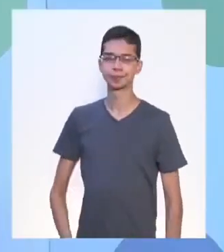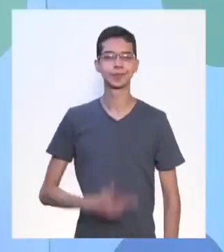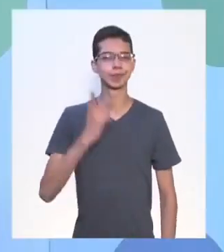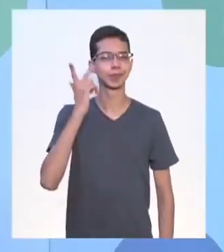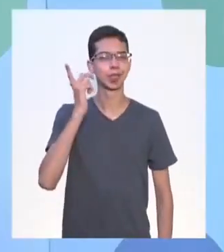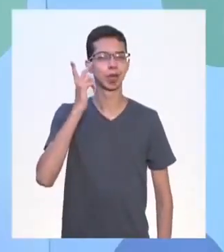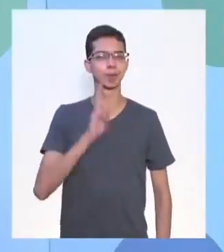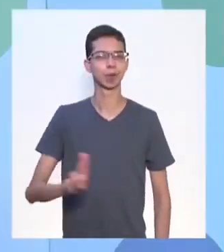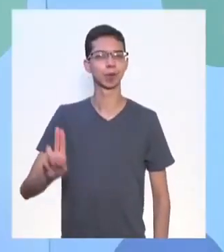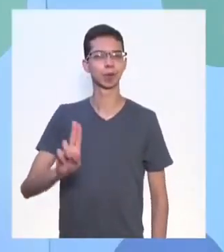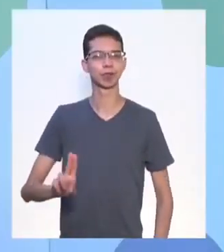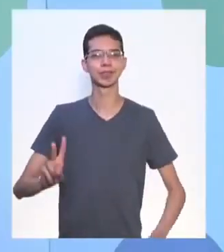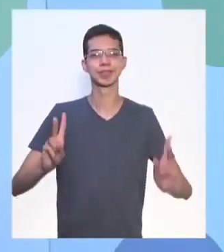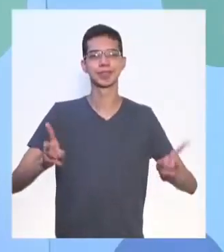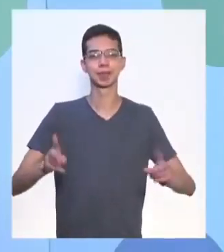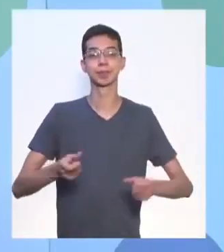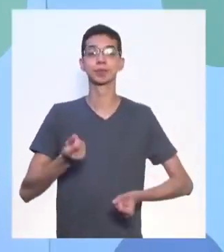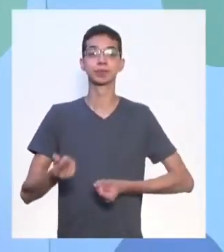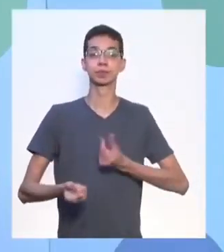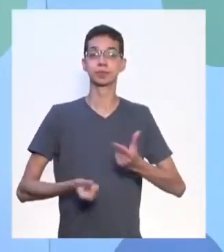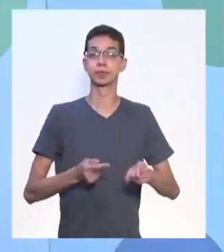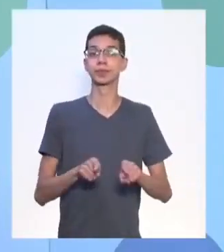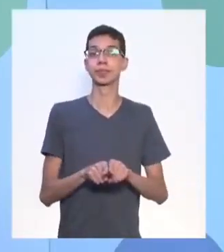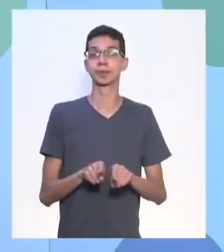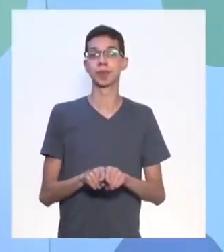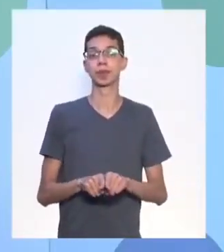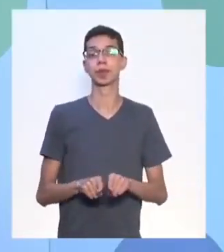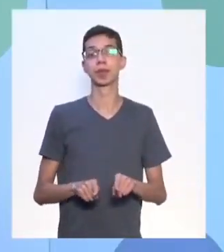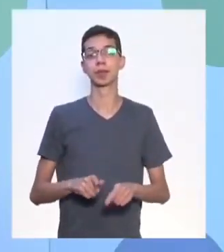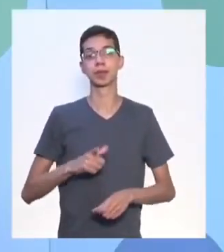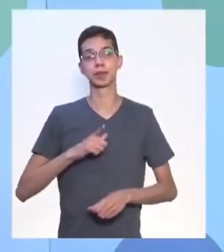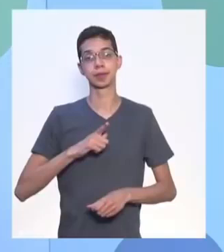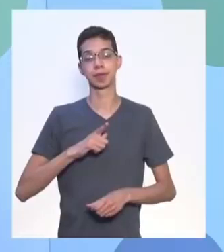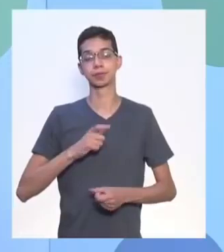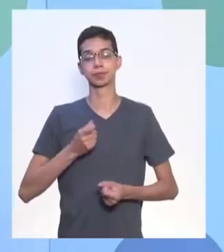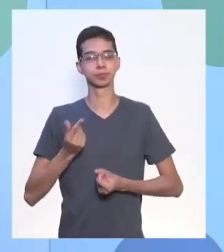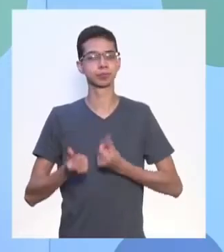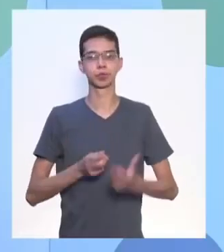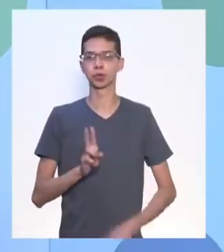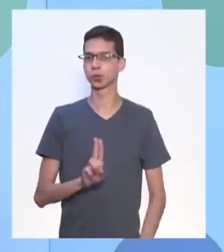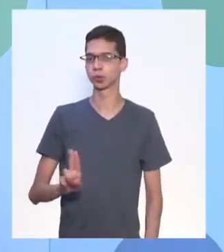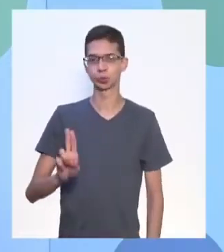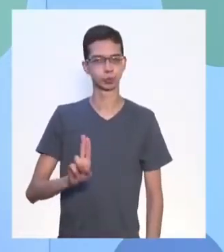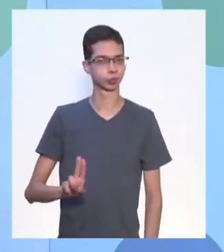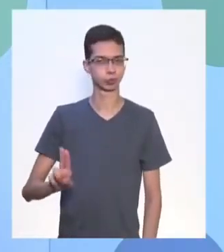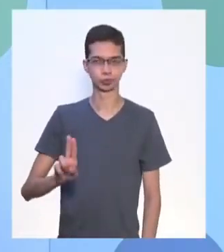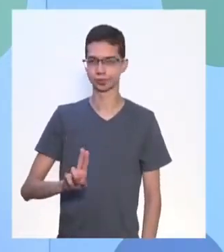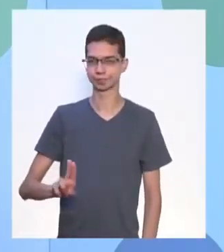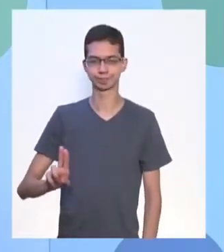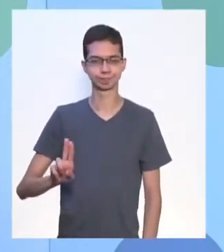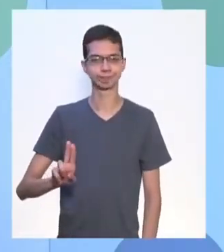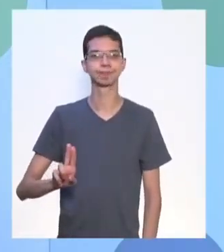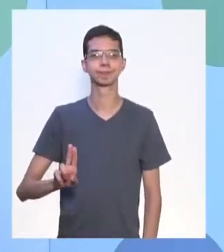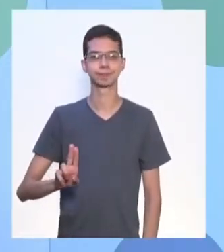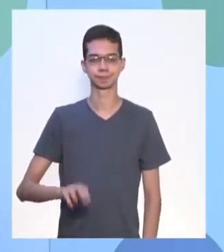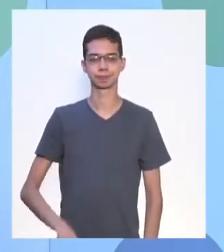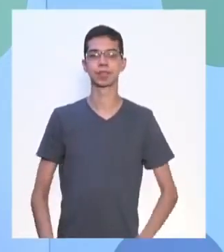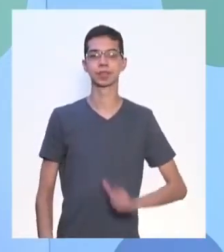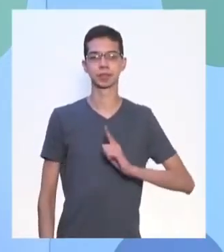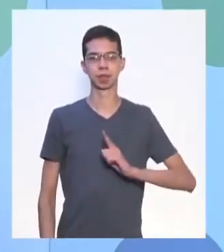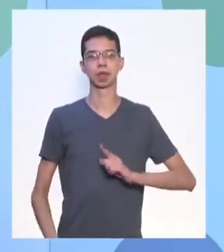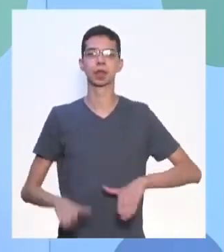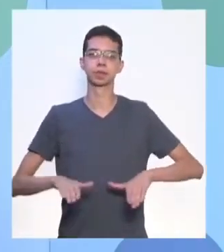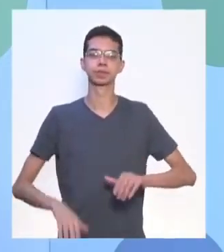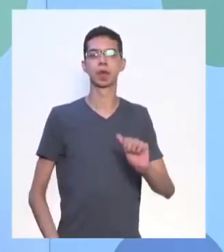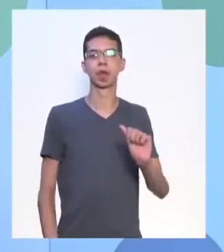né? Algumas delas aí, as do final principalmente, tem muitas que nem estão sendo usadas mais, né? A gente tem algumas que são muito evidentes, como o a, o